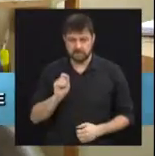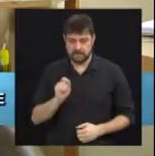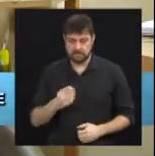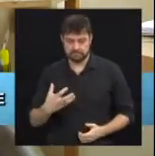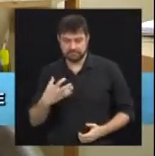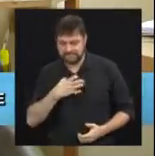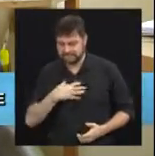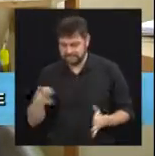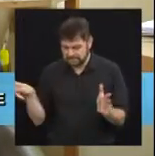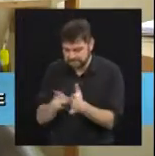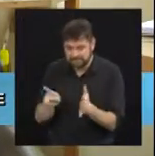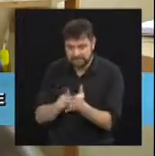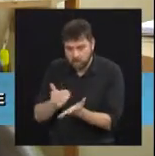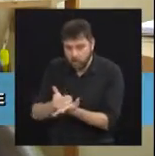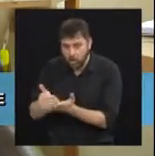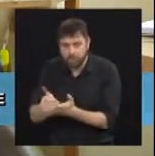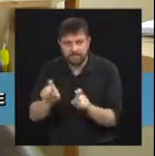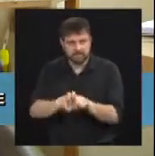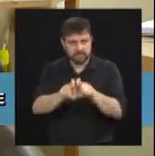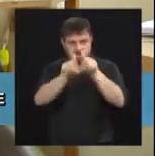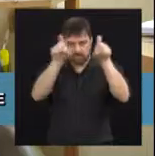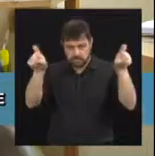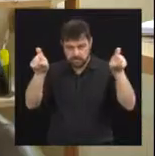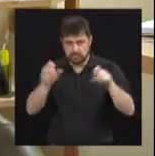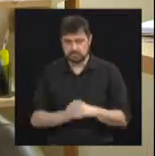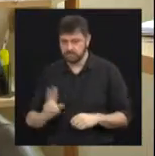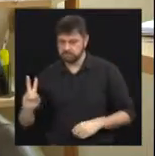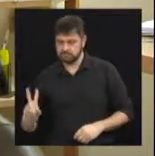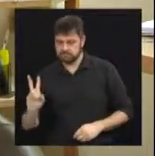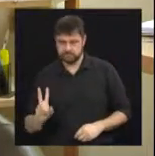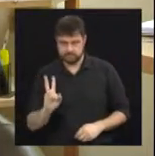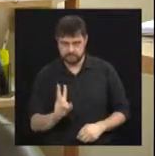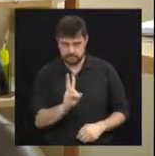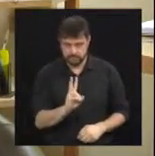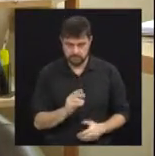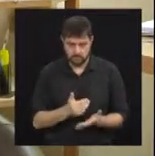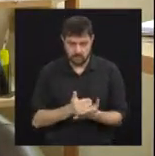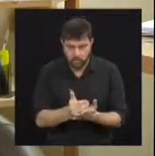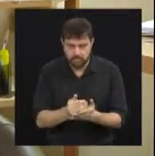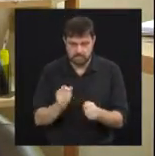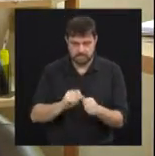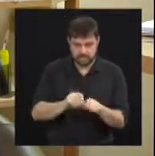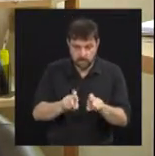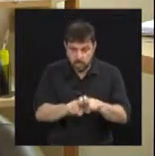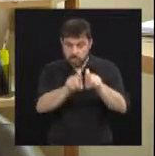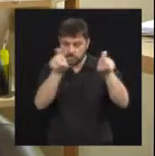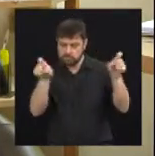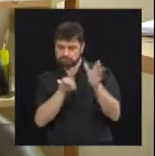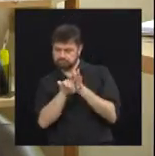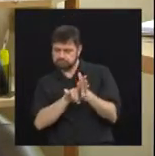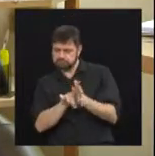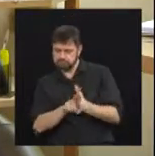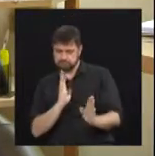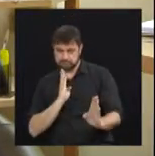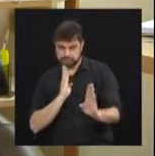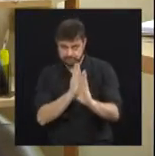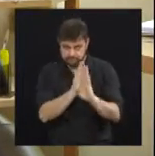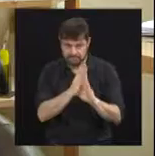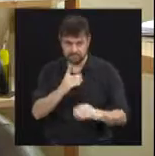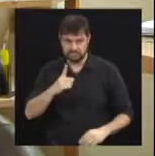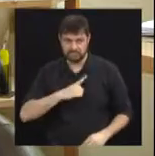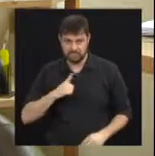caminho desses casais começa com o ginecologista geral. Então, a investigação inicial é feita pelo ginecologista e quando